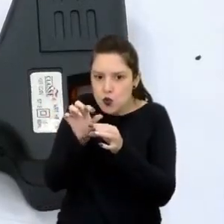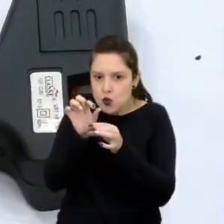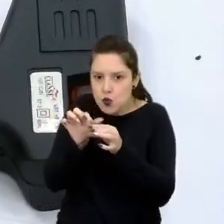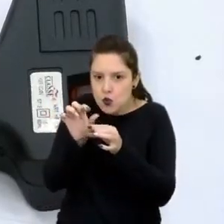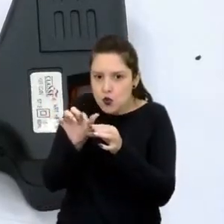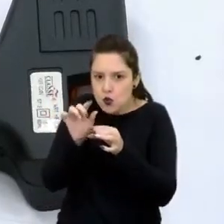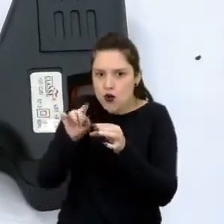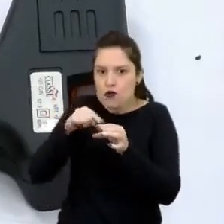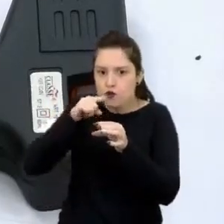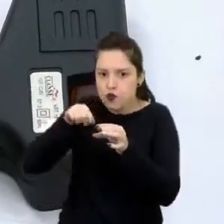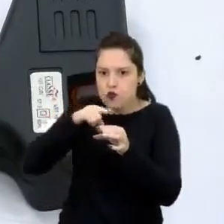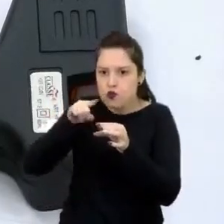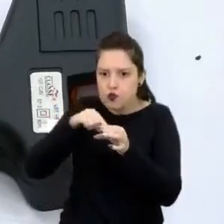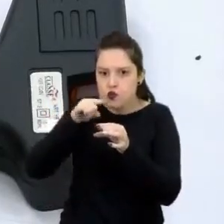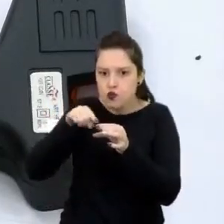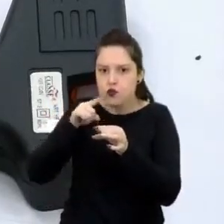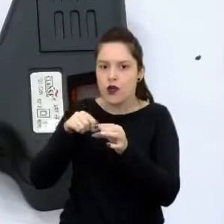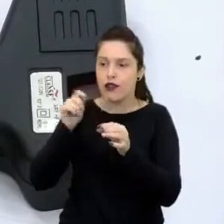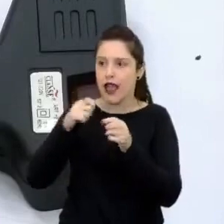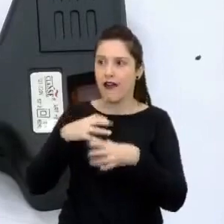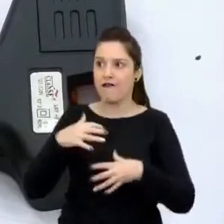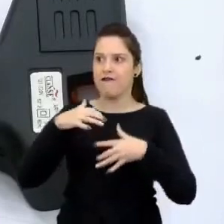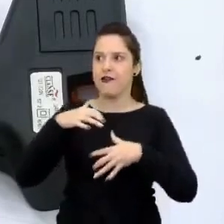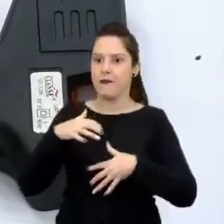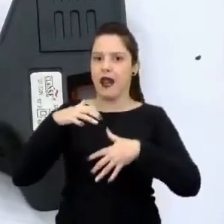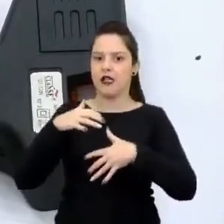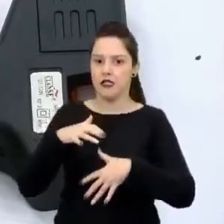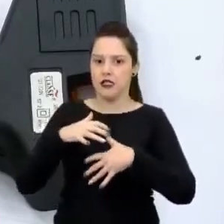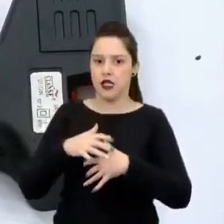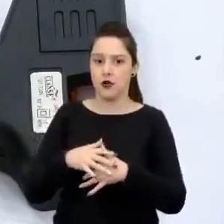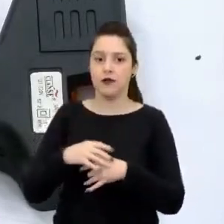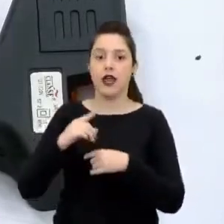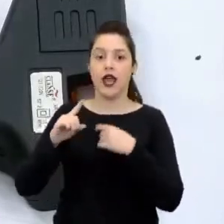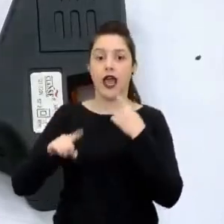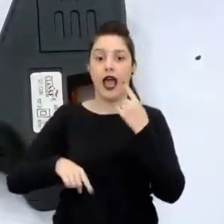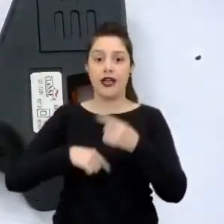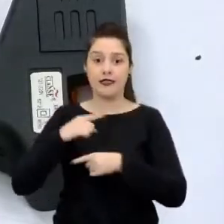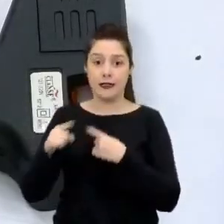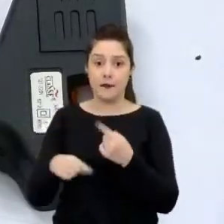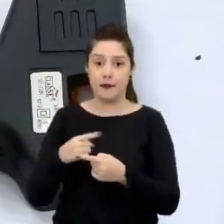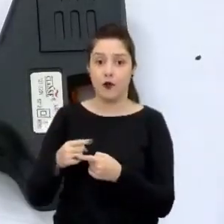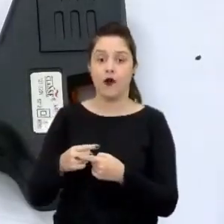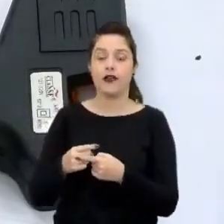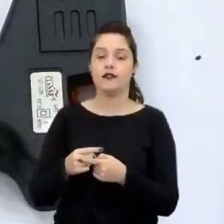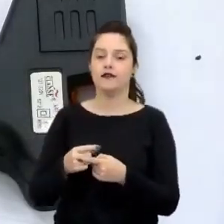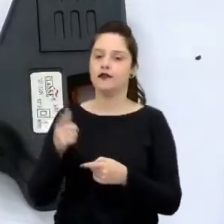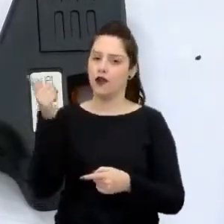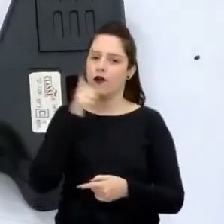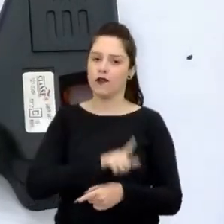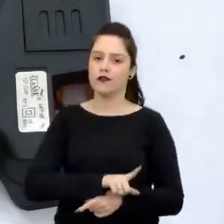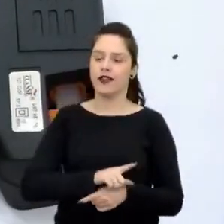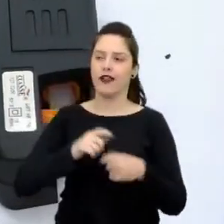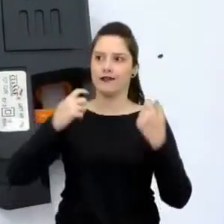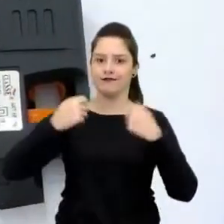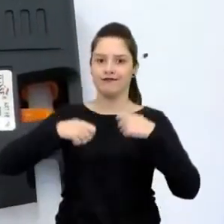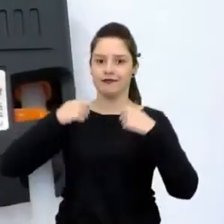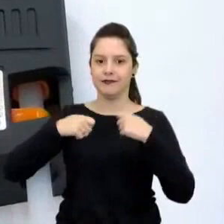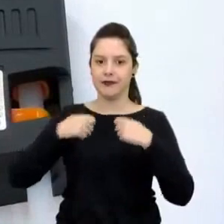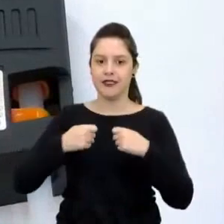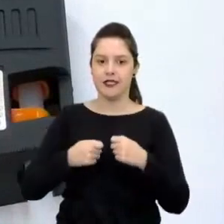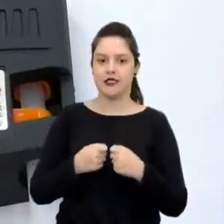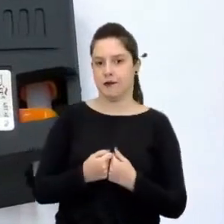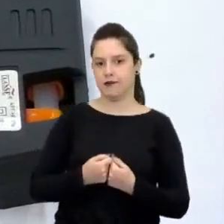para ele dar a vibração. E aí, o segredo dos fios, que é o que a gente precisa pensar